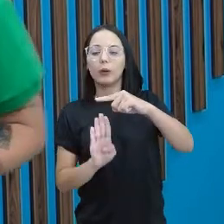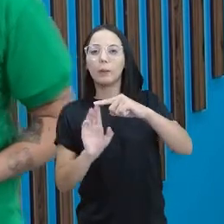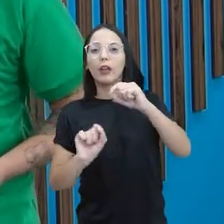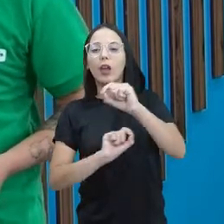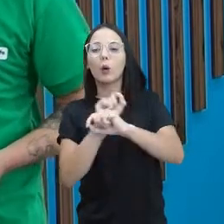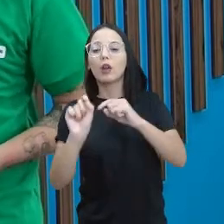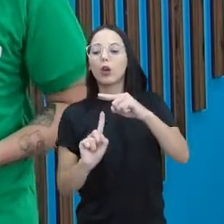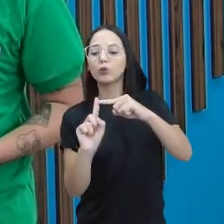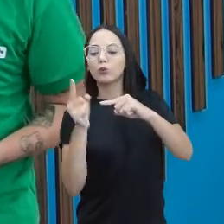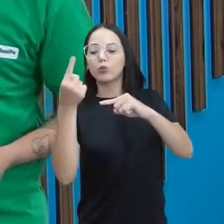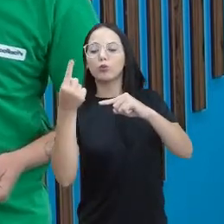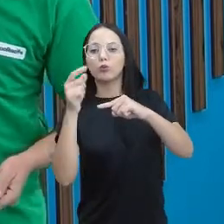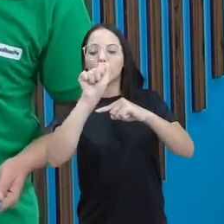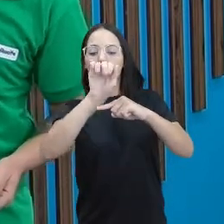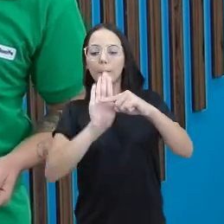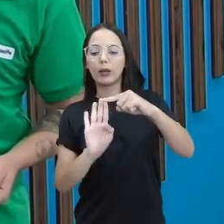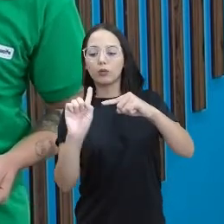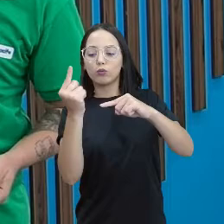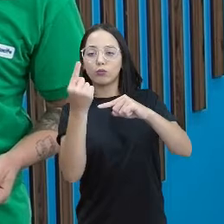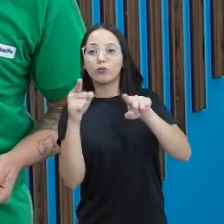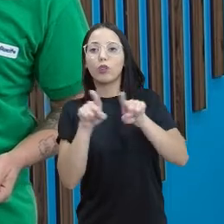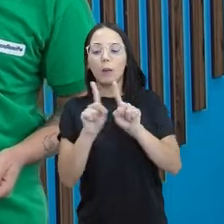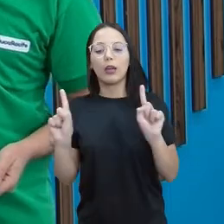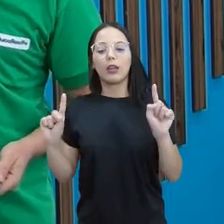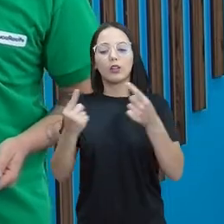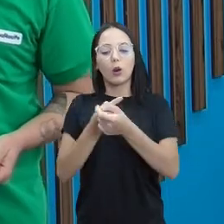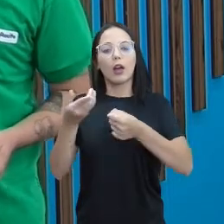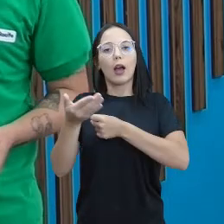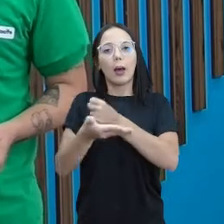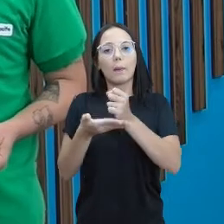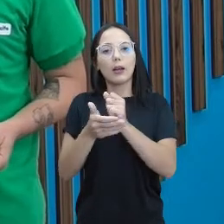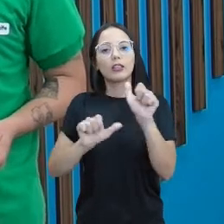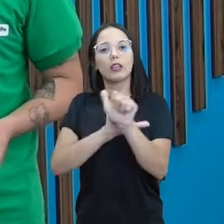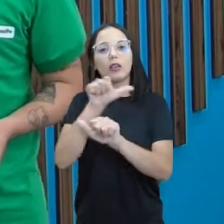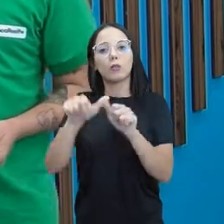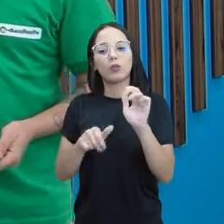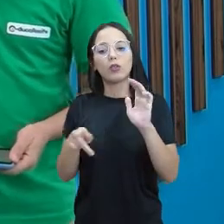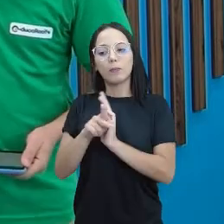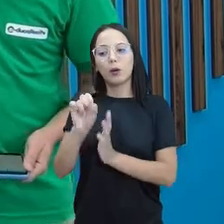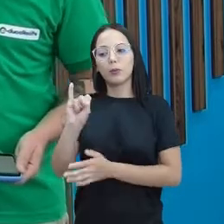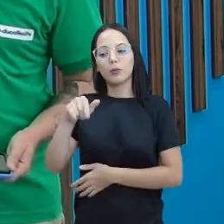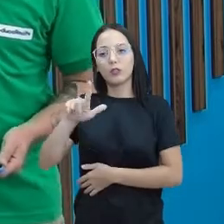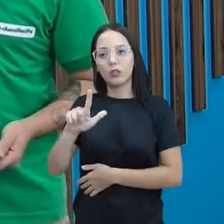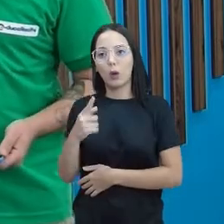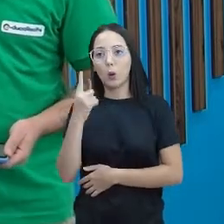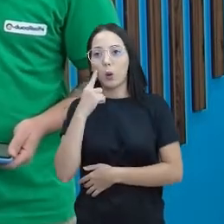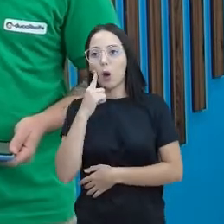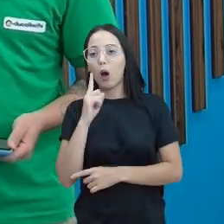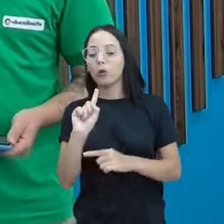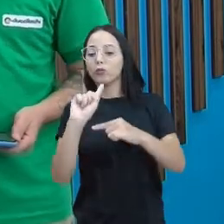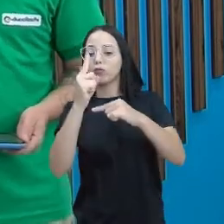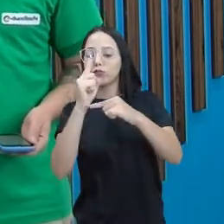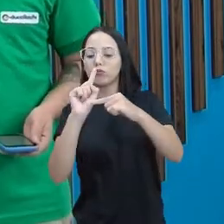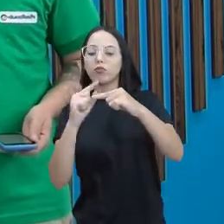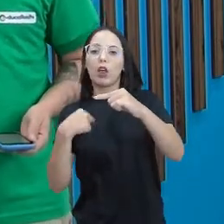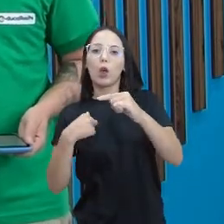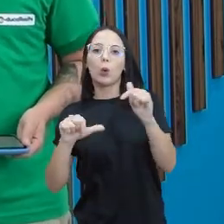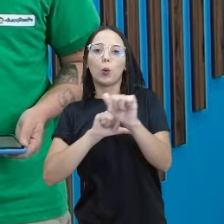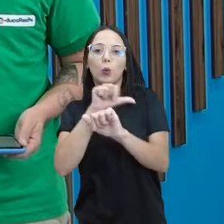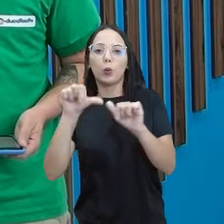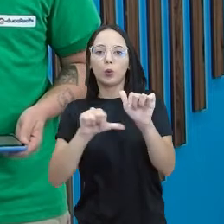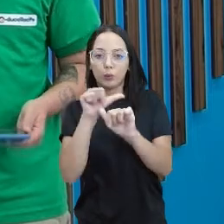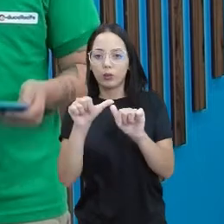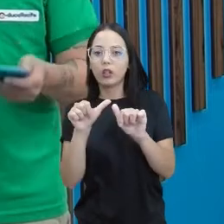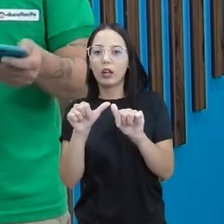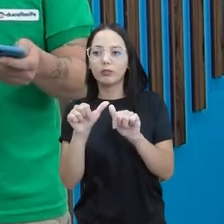ao expoente menos 1. Inverte a base e muda o sinal do expoente. Lembra, expoente 1, eu posso simplesmente omiti-lo,